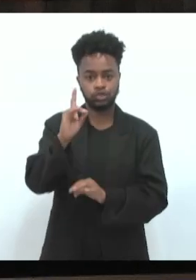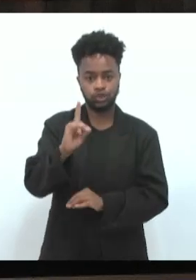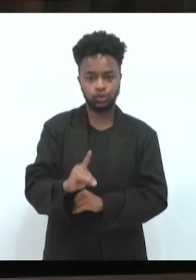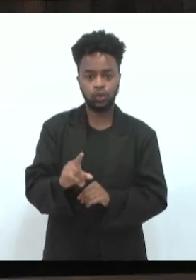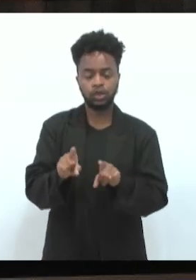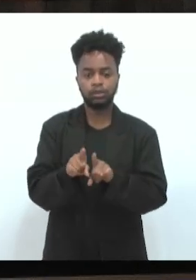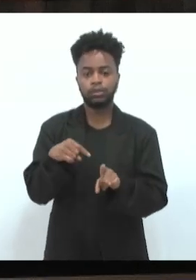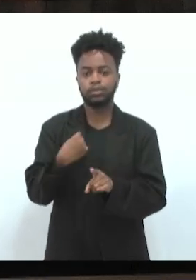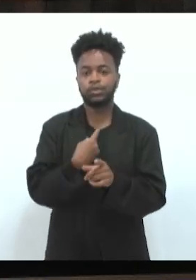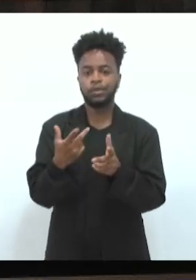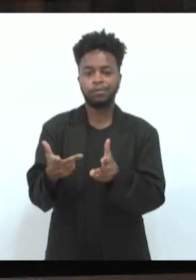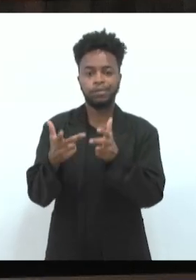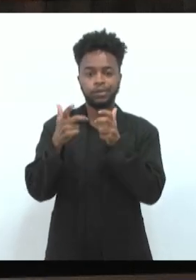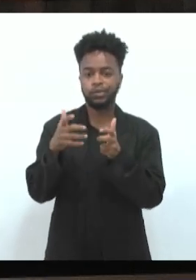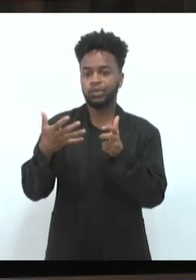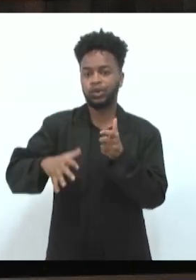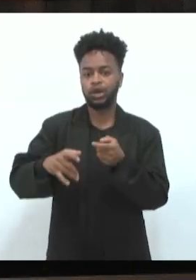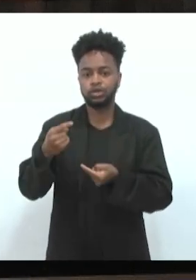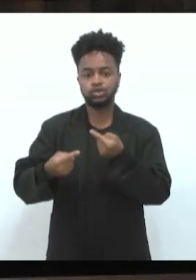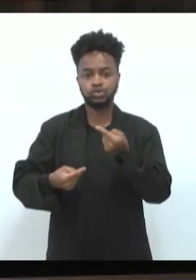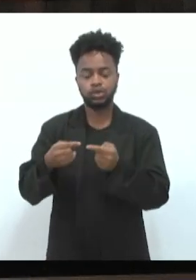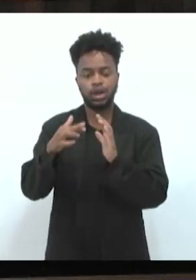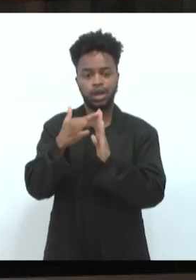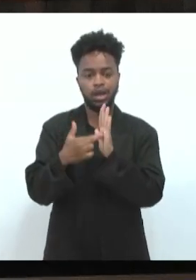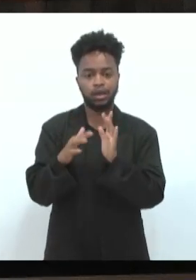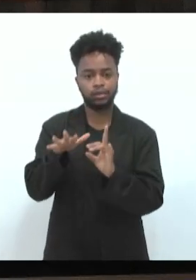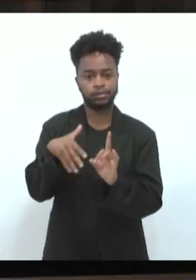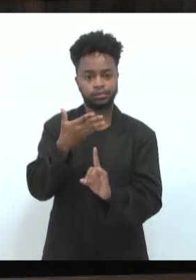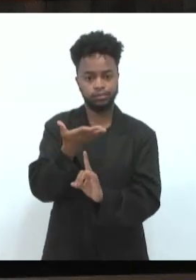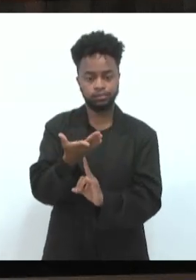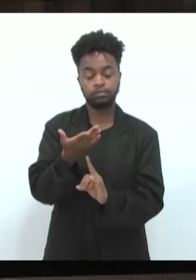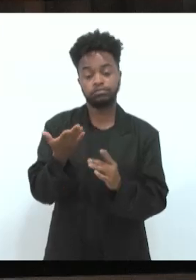gente percebe que não querem debater o Código Ambiental,